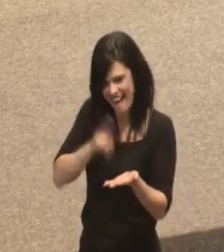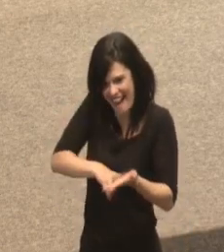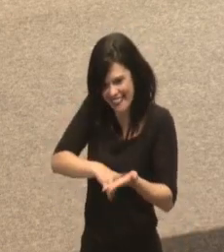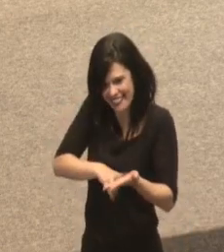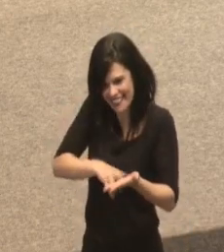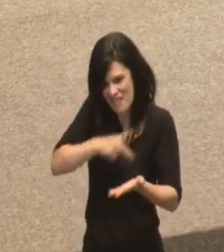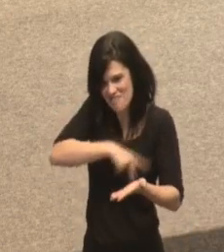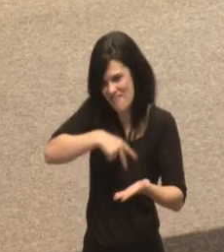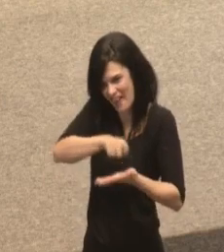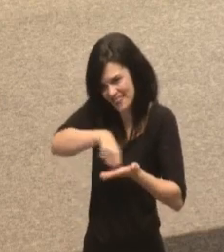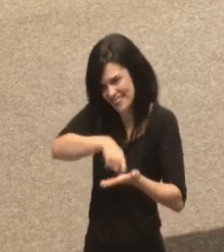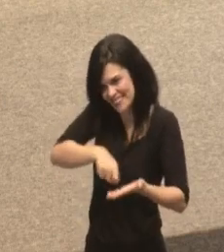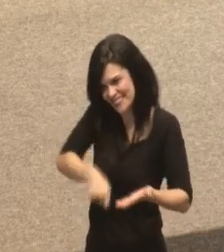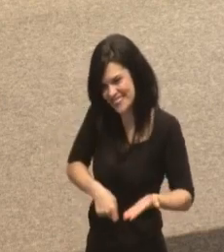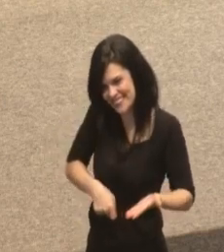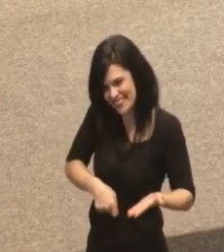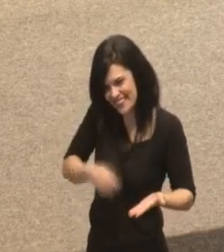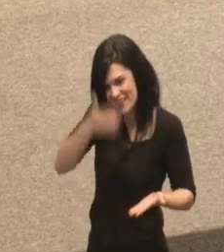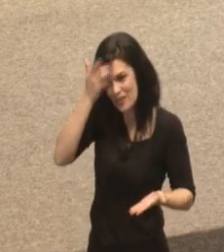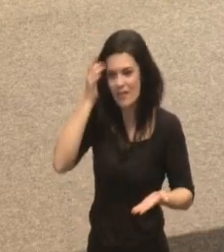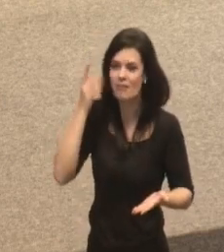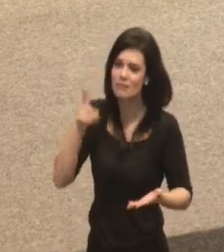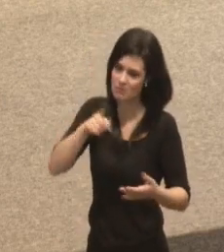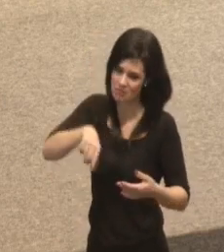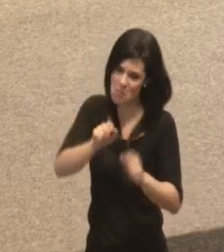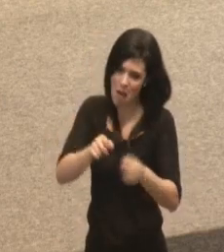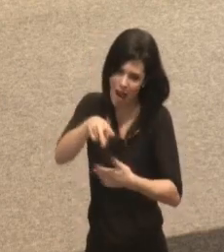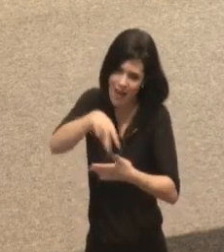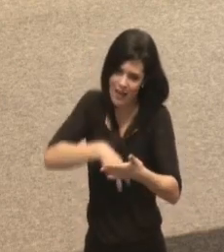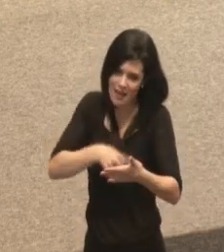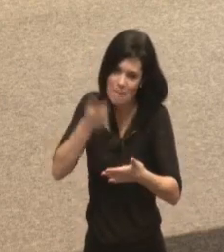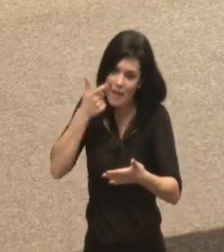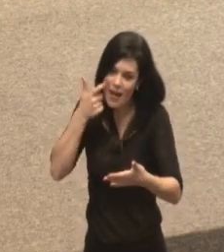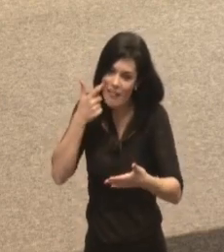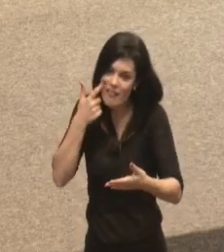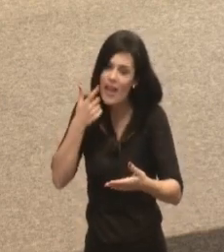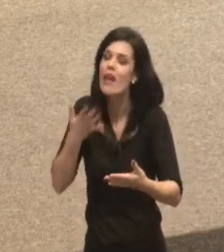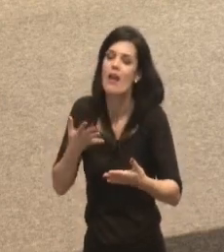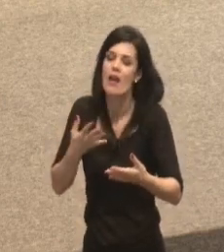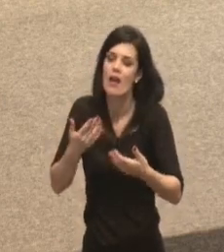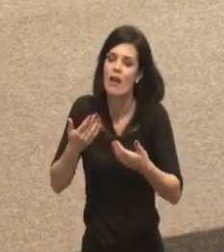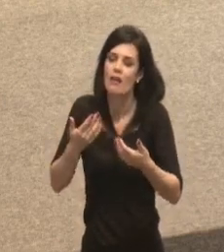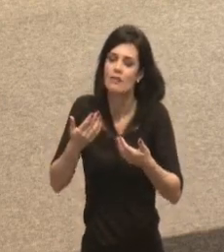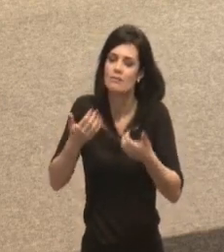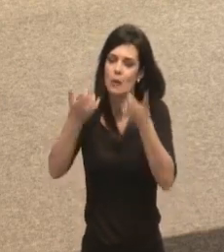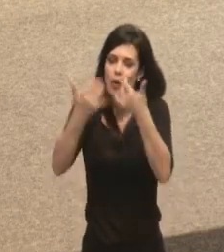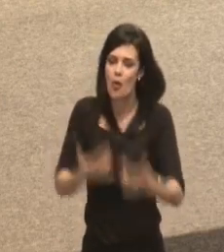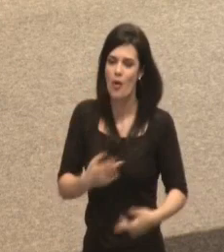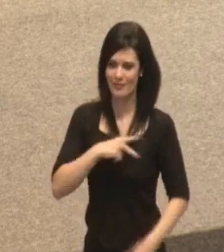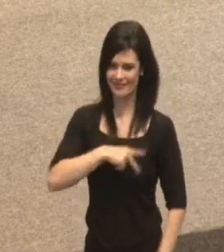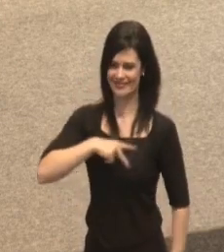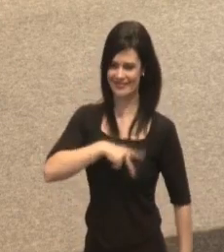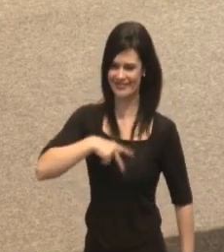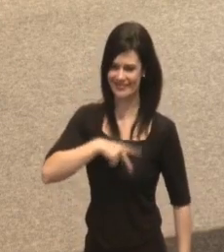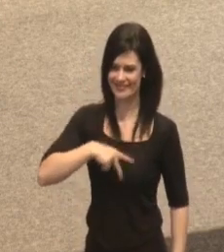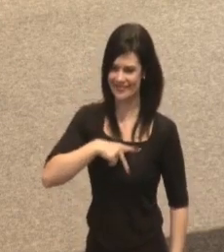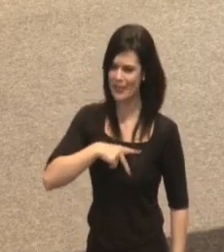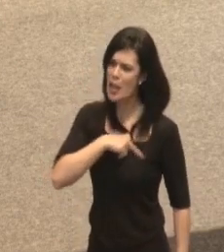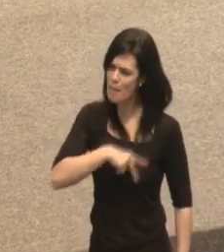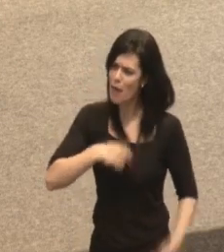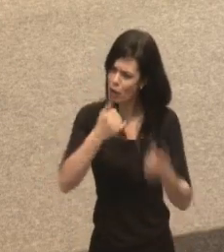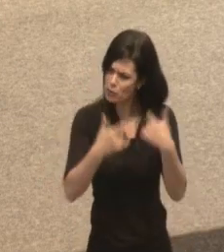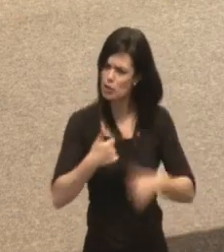Paulo compartilha com os irmãos de Filipos, dizendo: olha, eu passei já por muitas situações de perigo, situações de